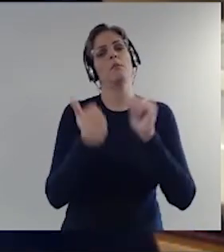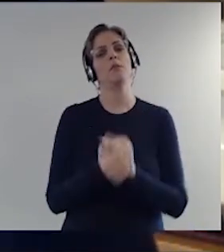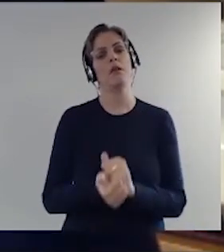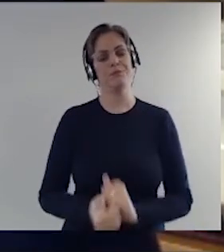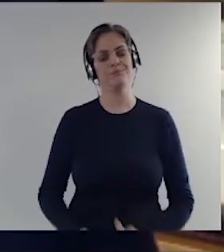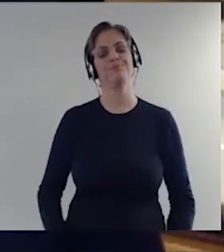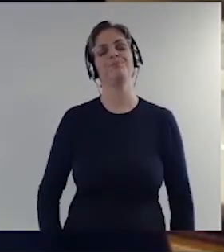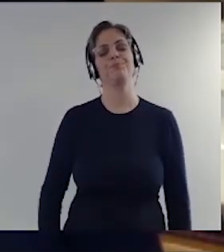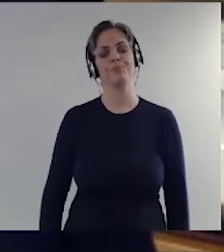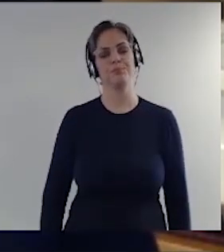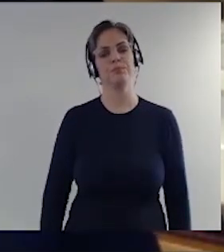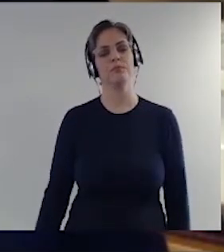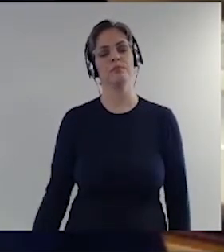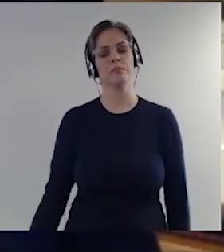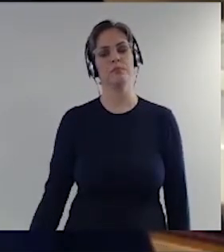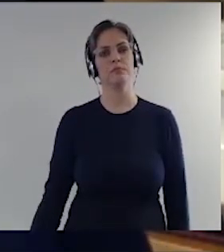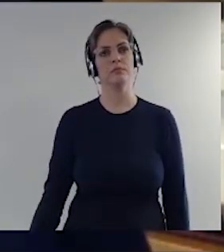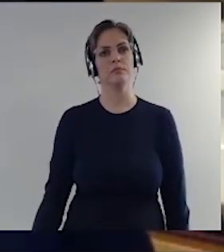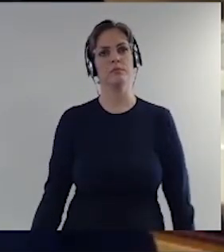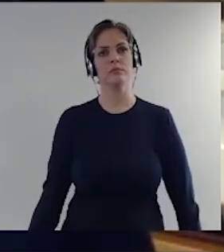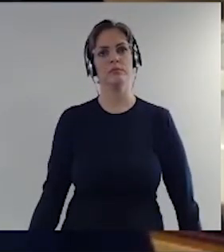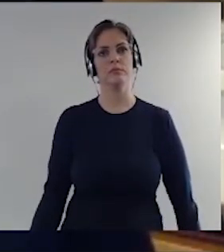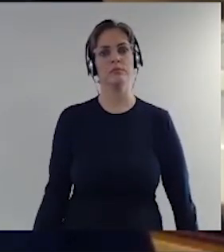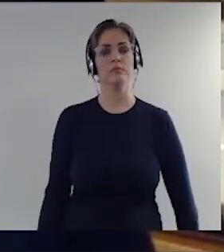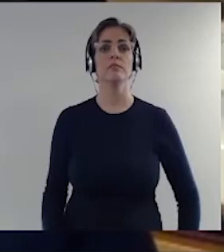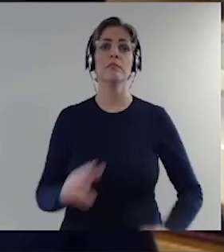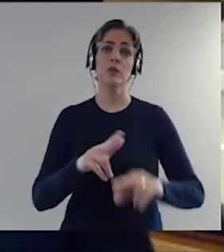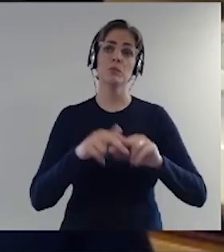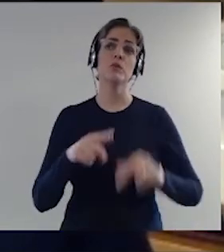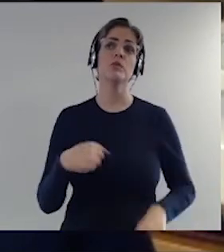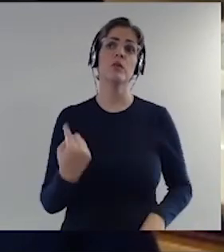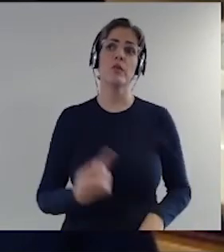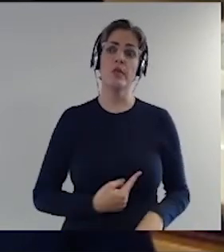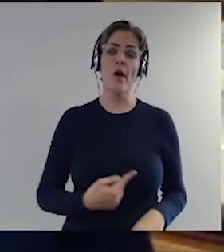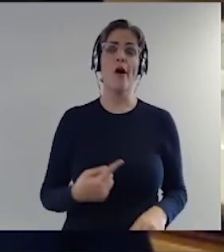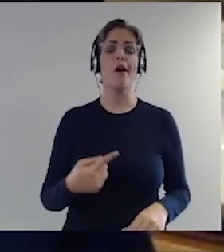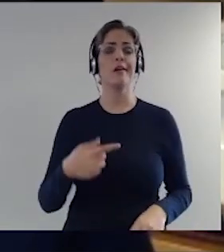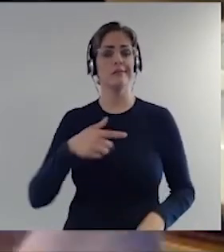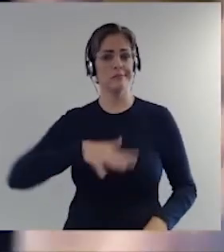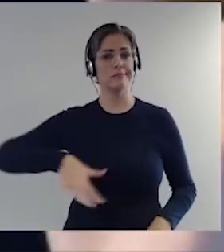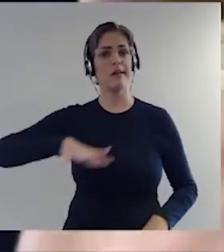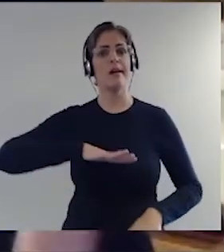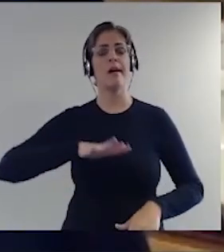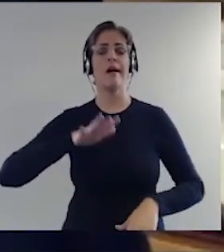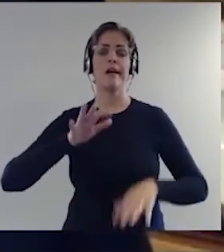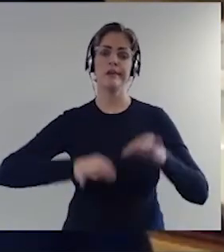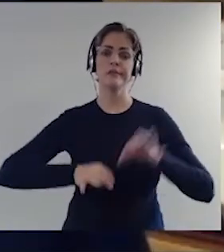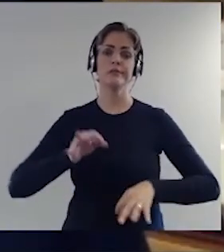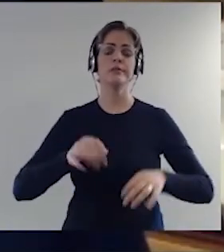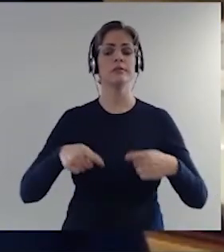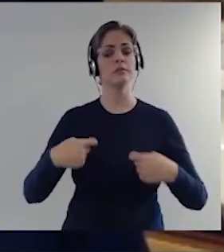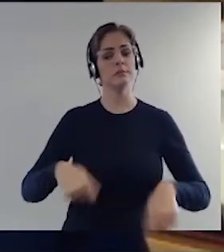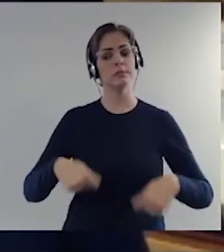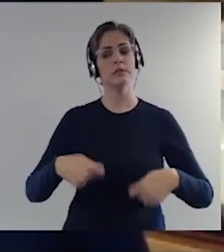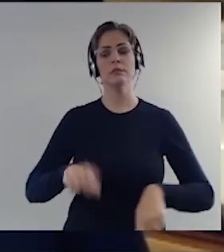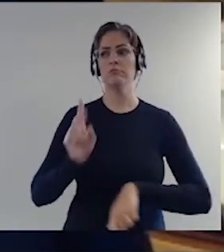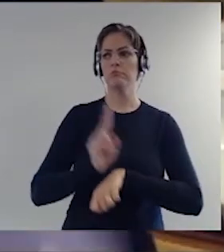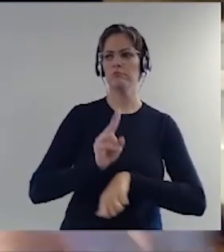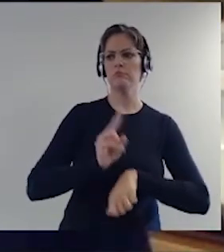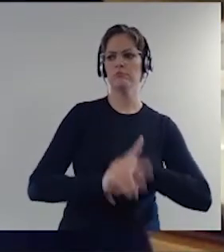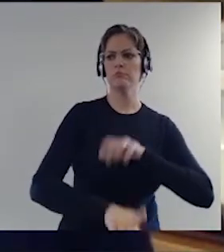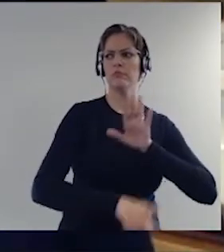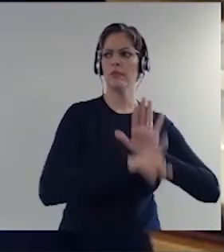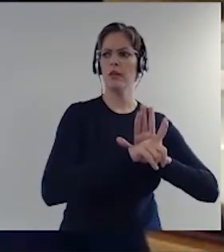isso somou a experiência de que nós, operadores do direito, temos sim que preservar as nossas instituições